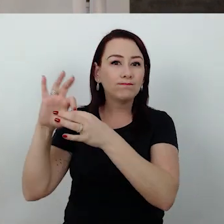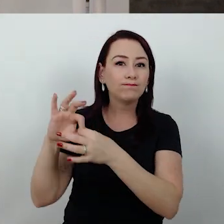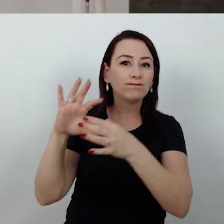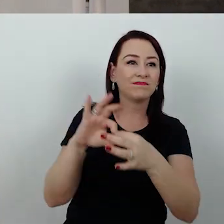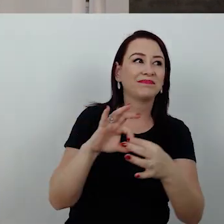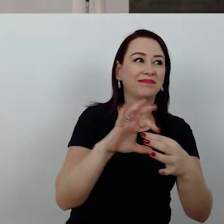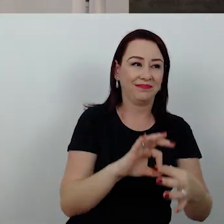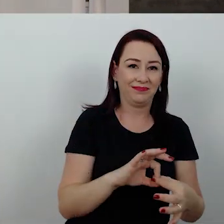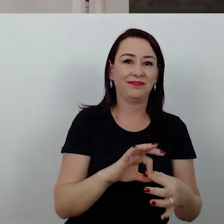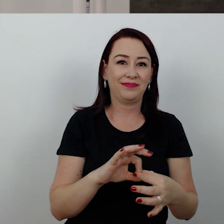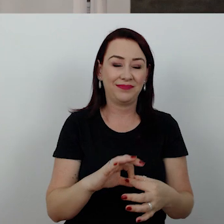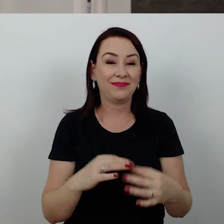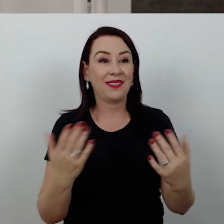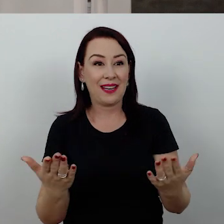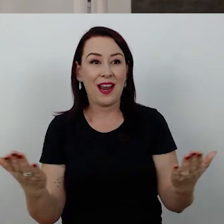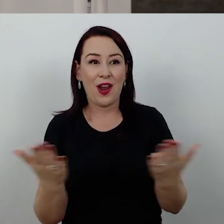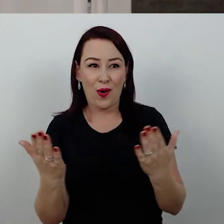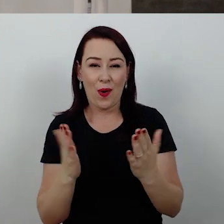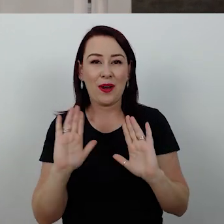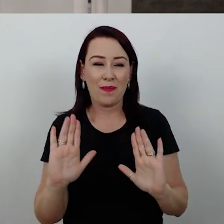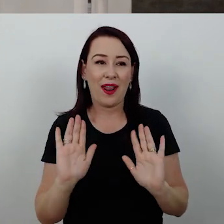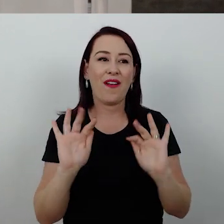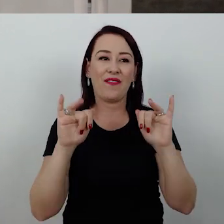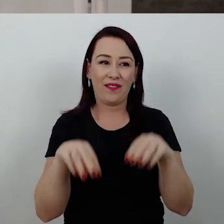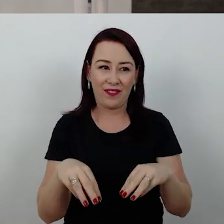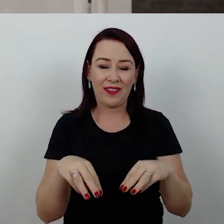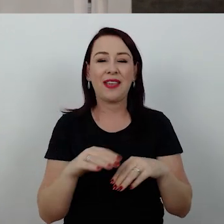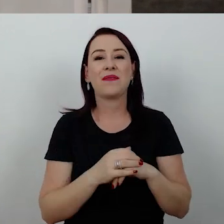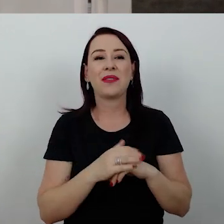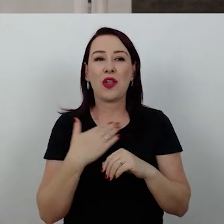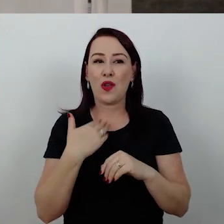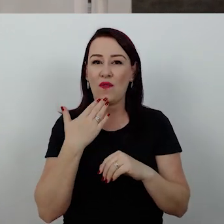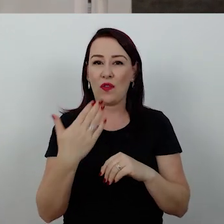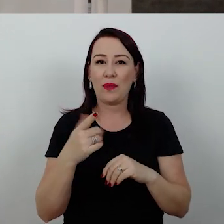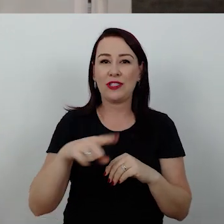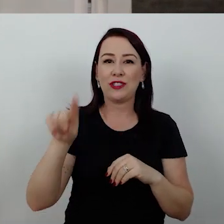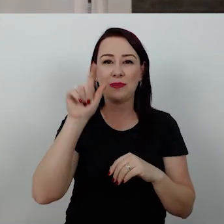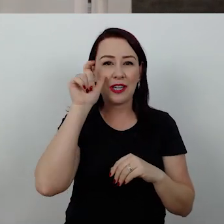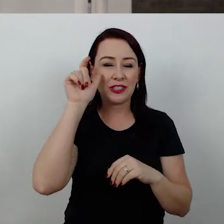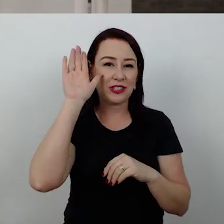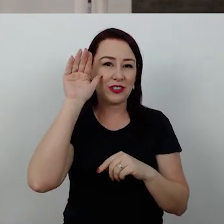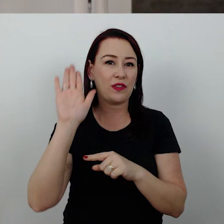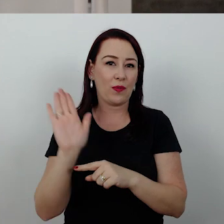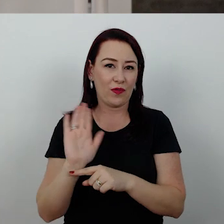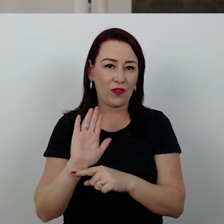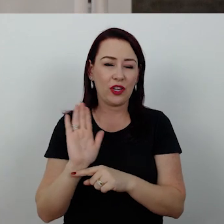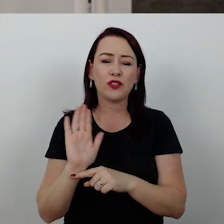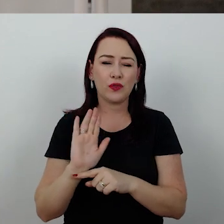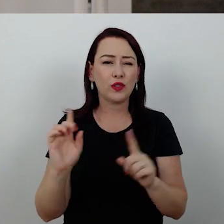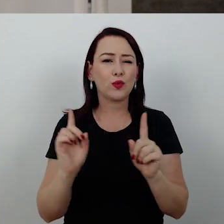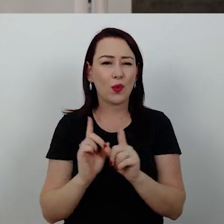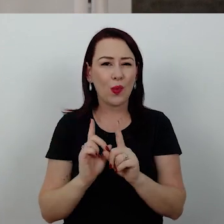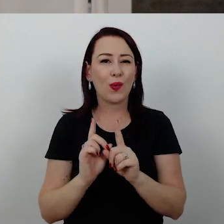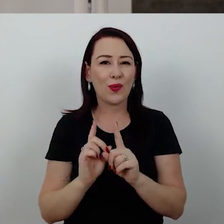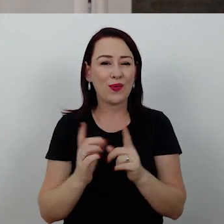em cadeia, e aí é isso, assim. E aí agora, para finalizar essa fala, vou pedir também para a gente ver um videozinho. É